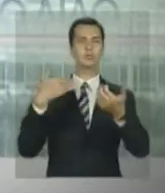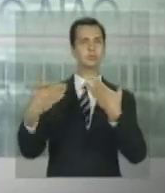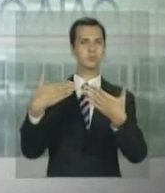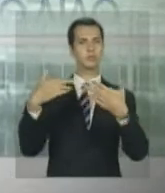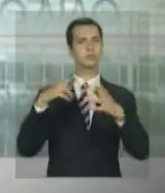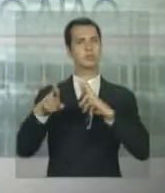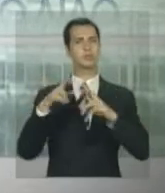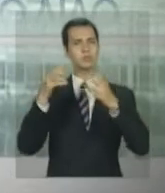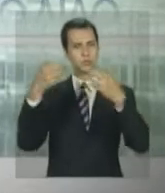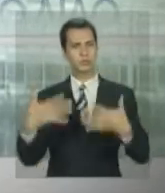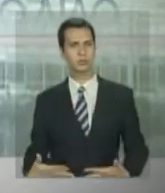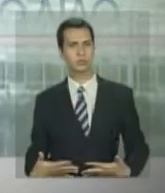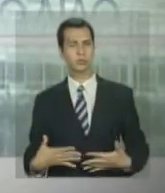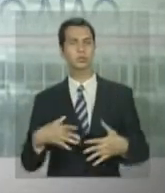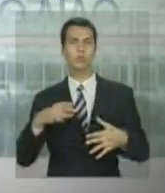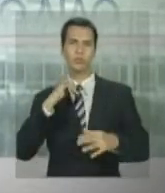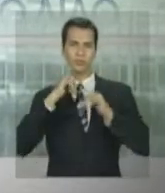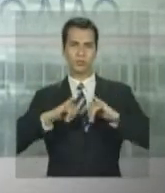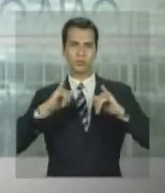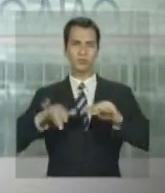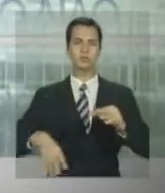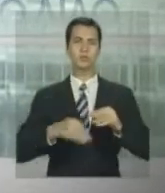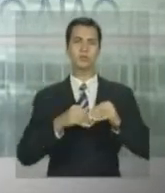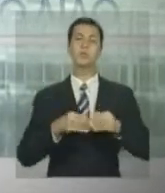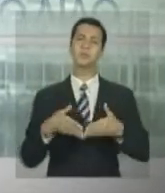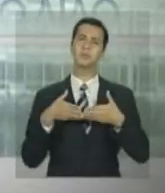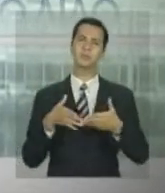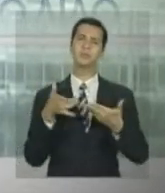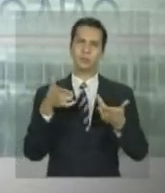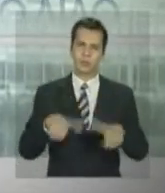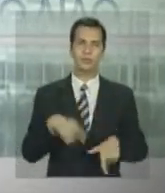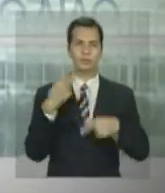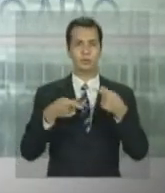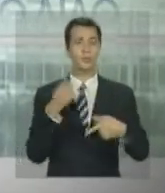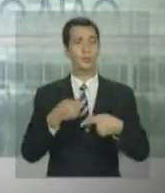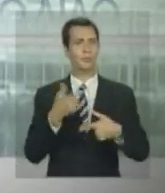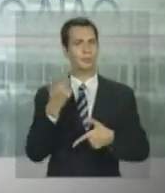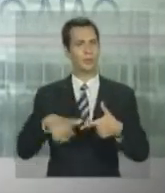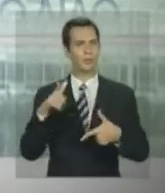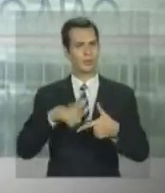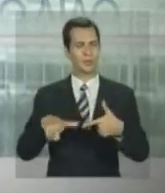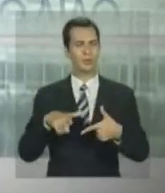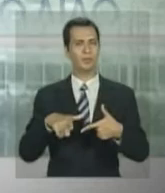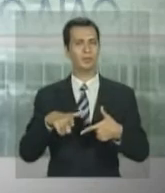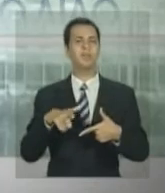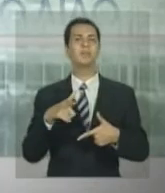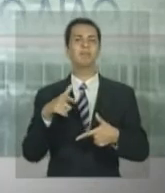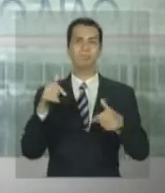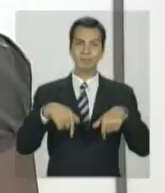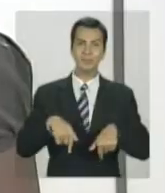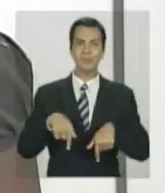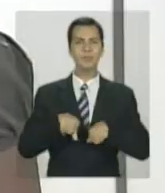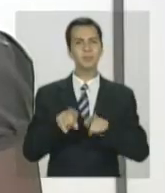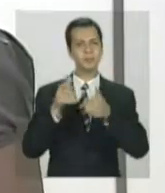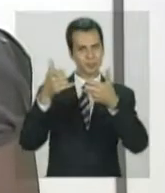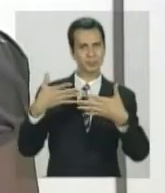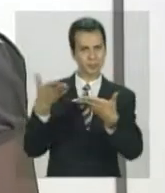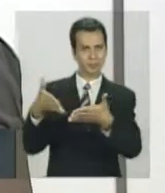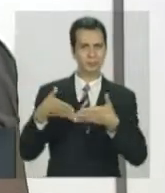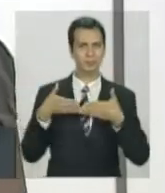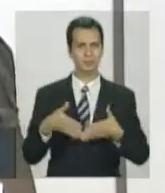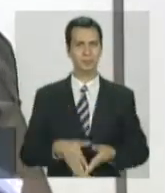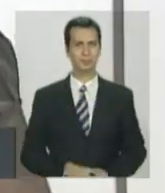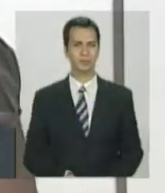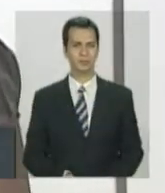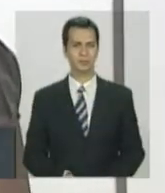as informações. Carla, bom, a gente vai ter que repetir um pouco a nossa conversa, porque a gente teve um problema de áudio por aqui. Tudo bem por aí? Tudo